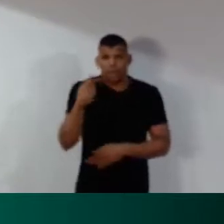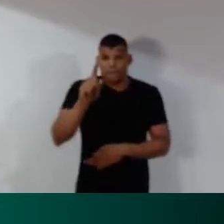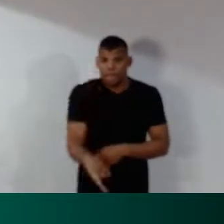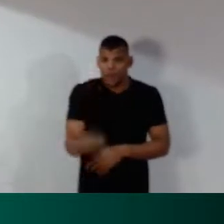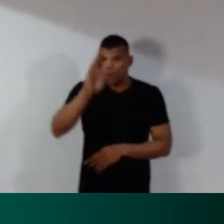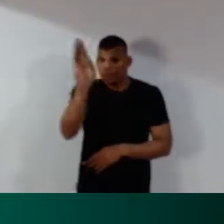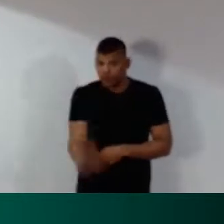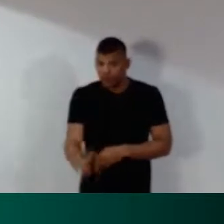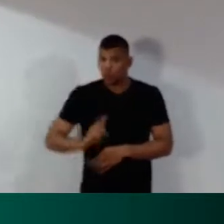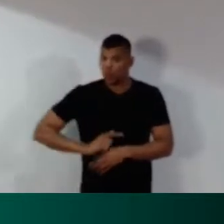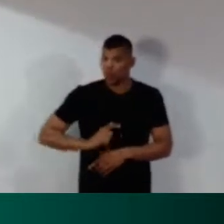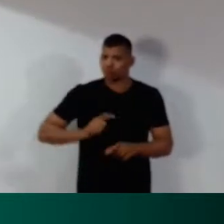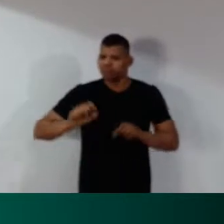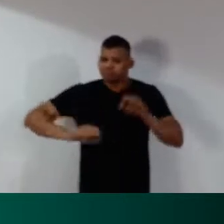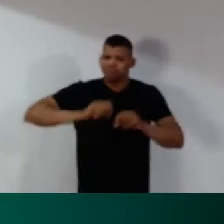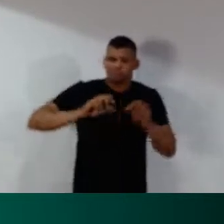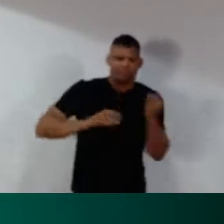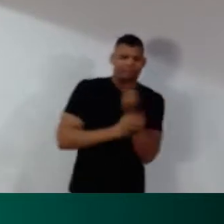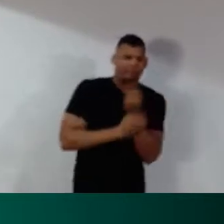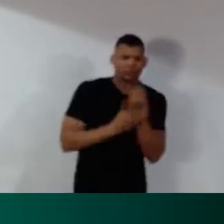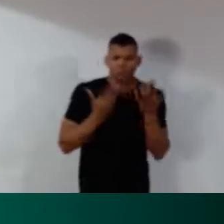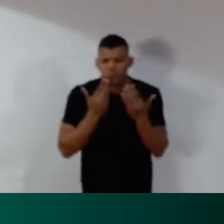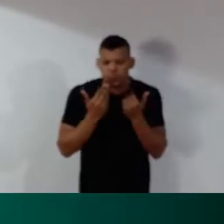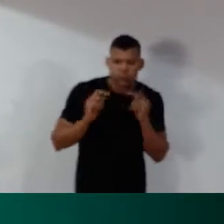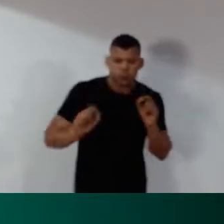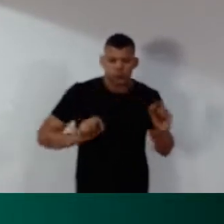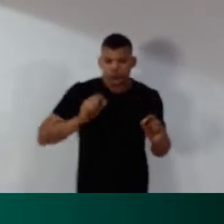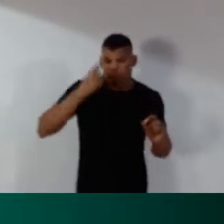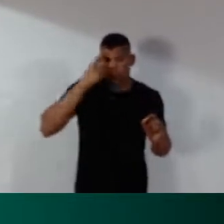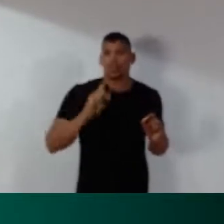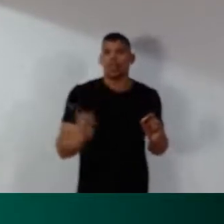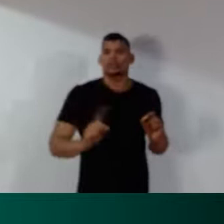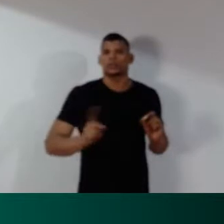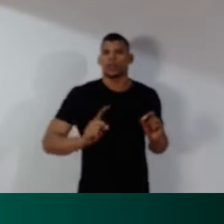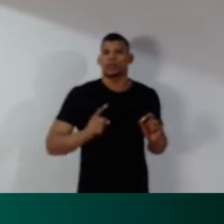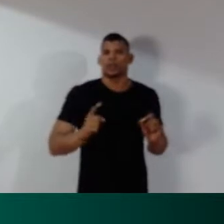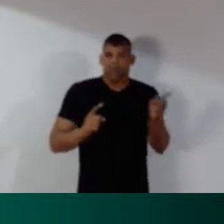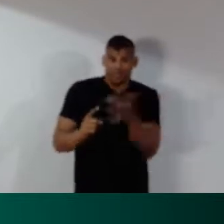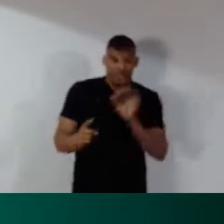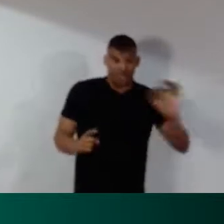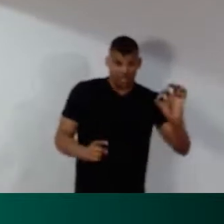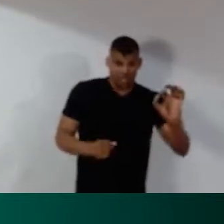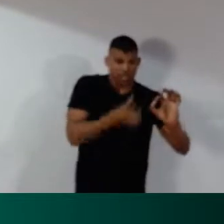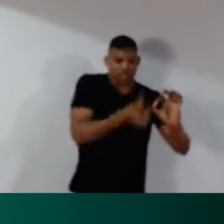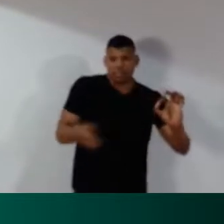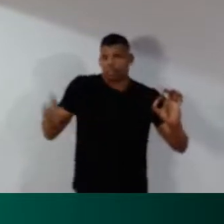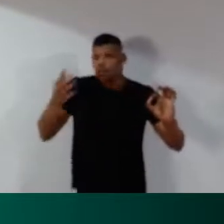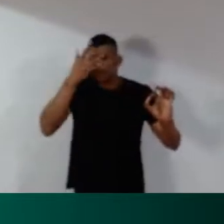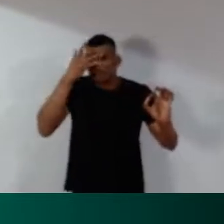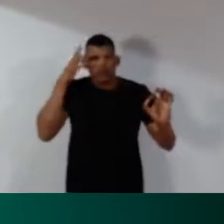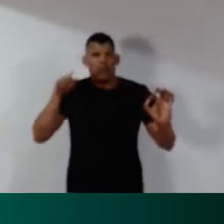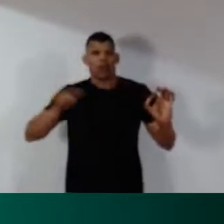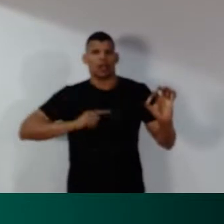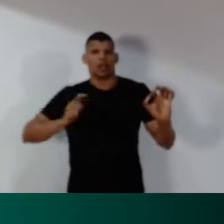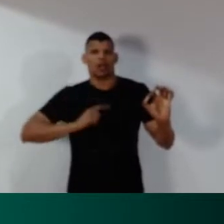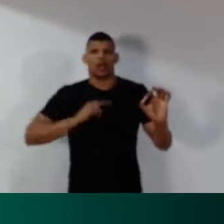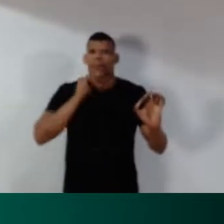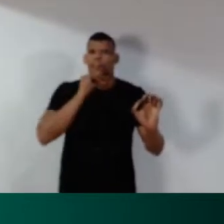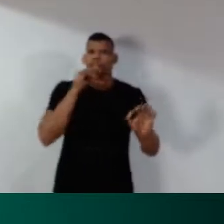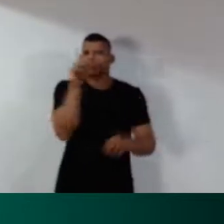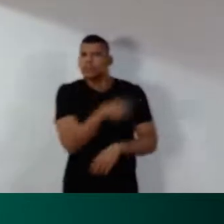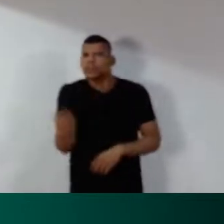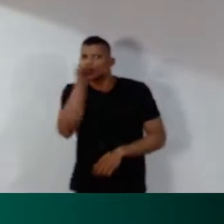pessoas no Brasil estão passando por algum e segurança alimentar é seis em cada dez Então você vai entender as pessoas